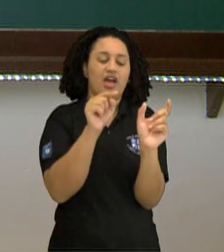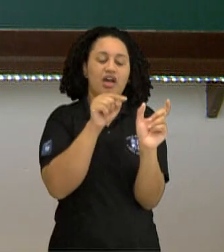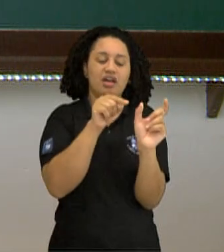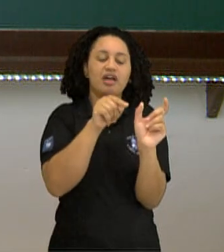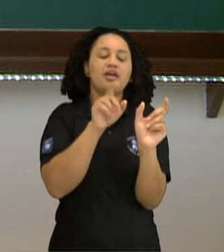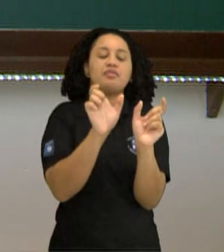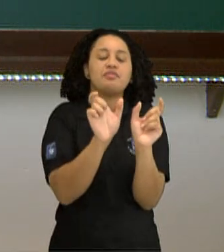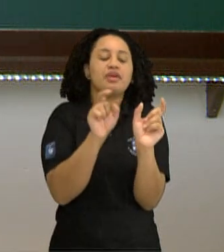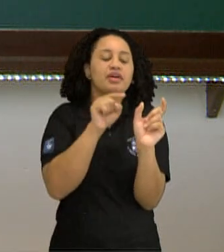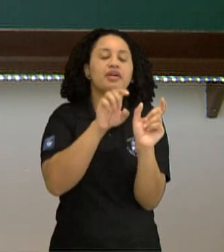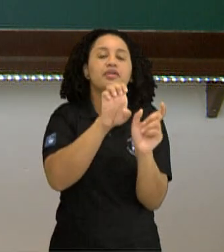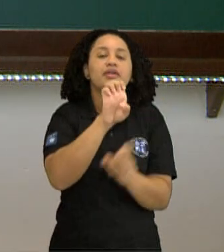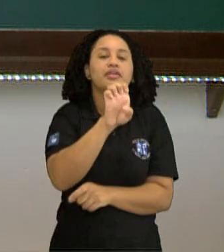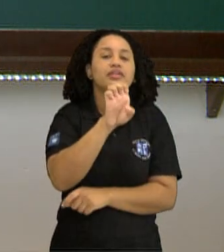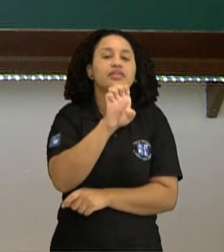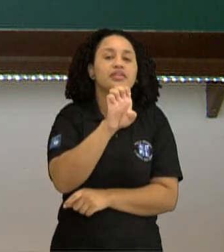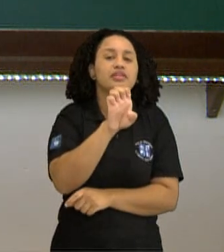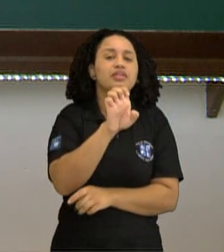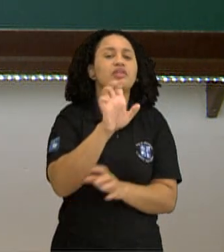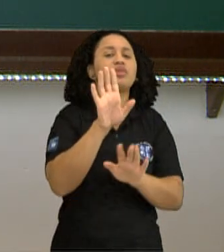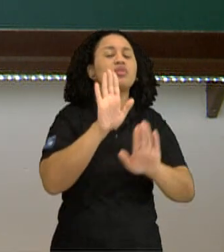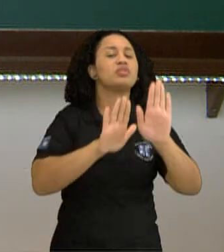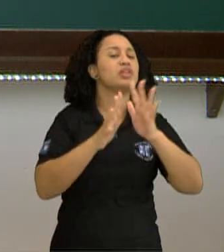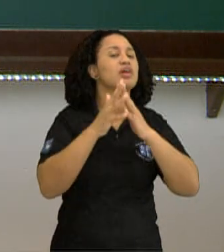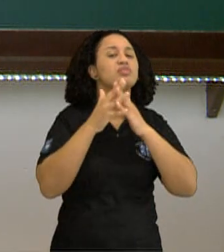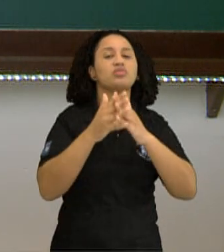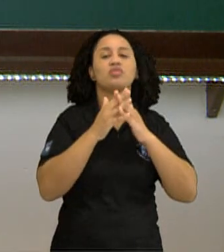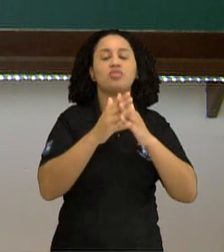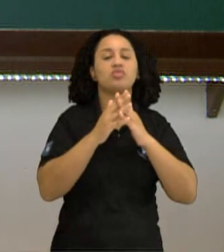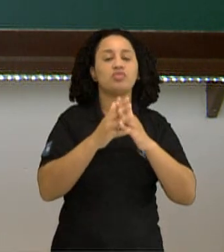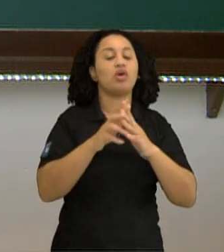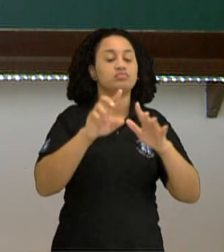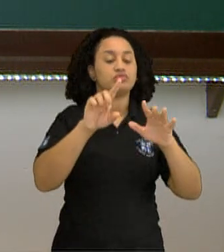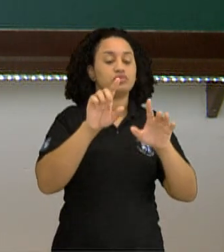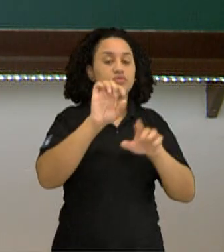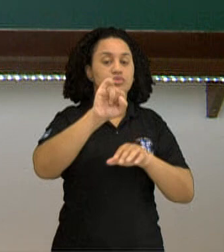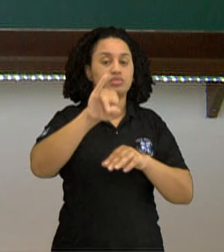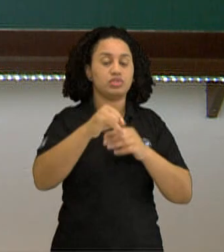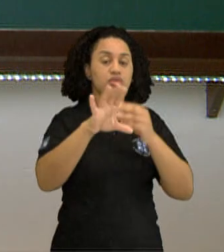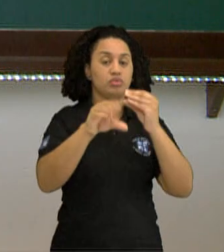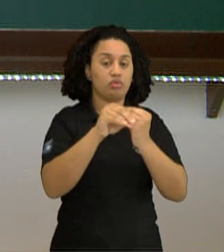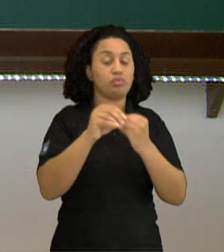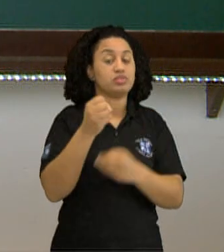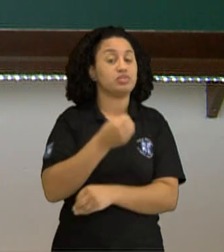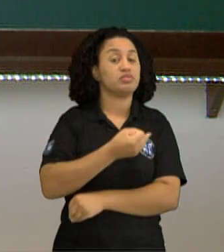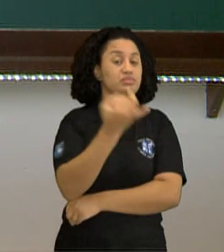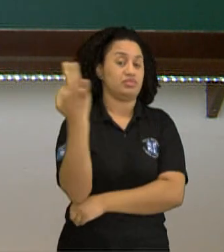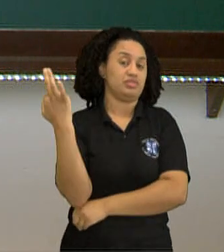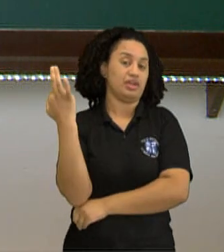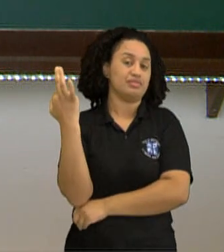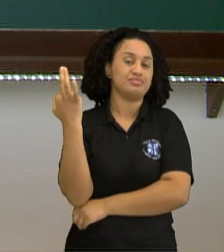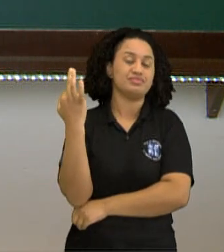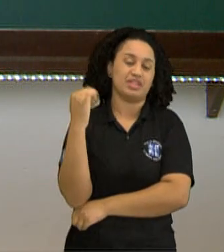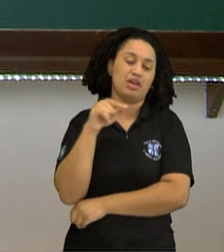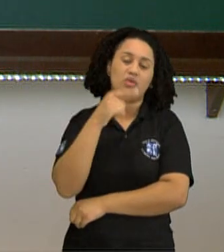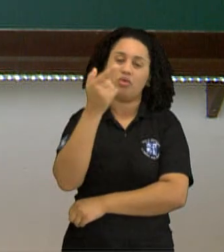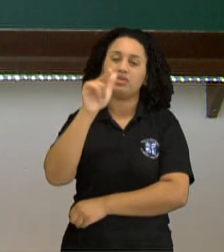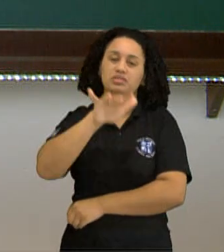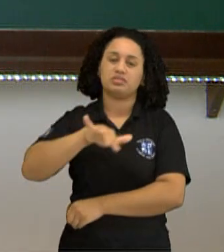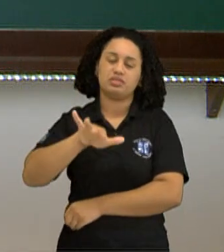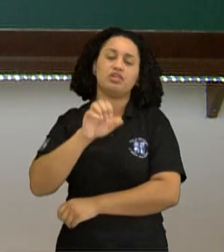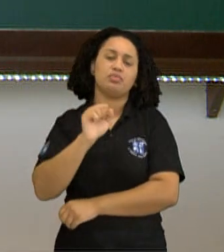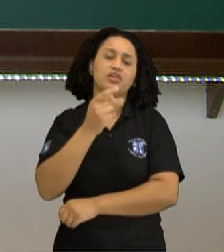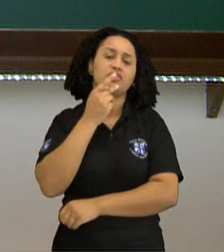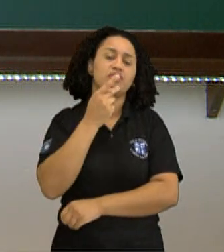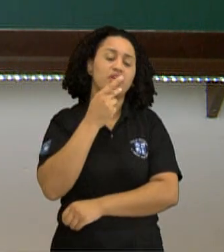palavra e. Não confunda nunca sujeito composto com plural. Plural é outra coisa. Eu posso